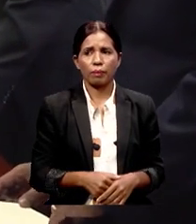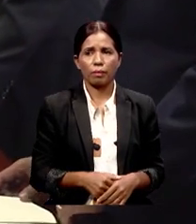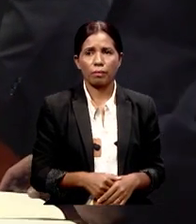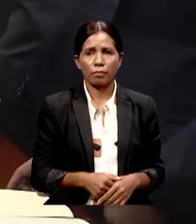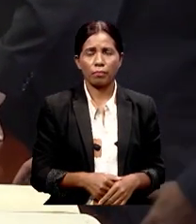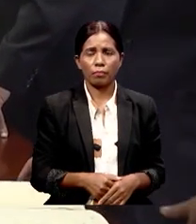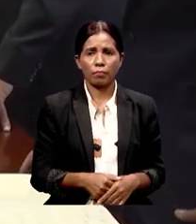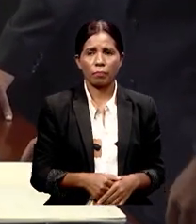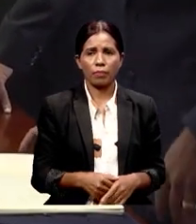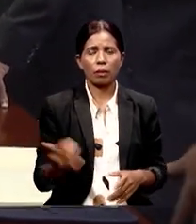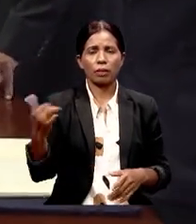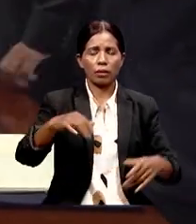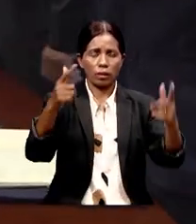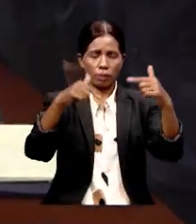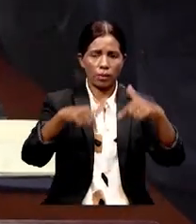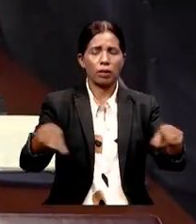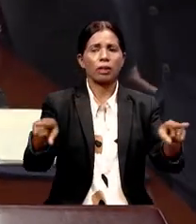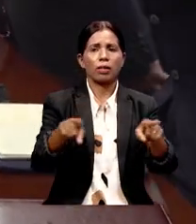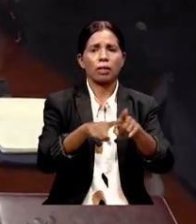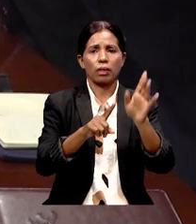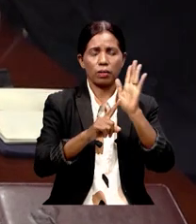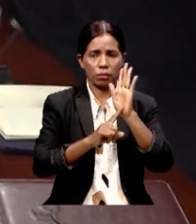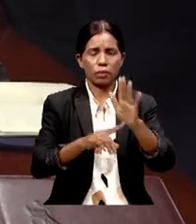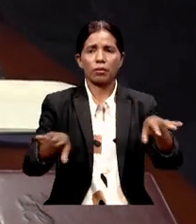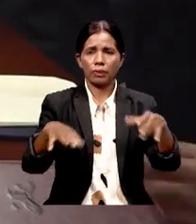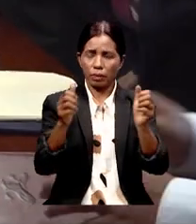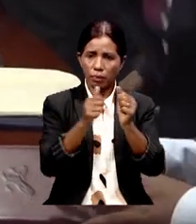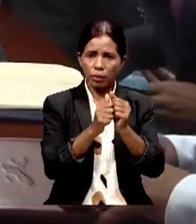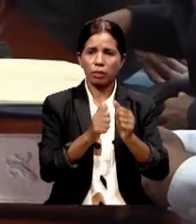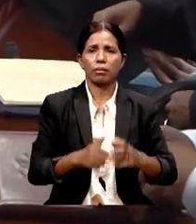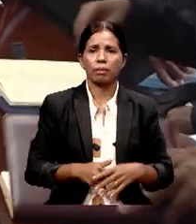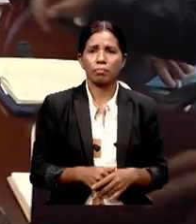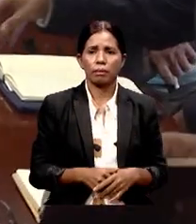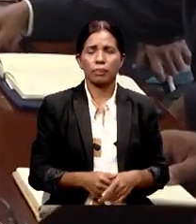mas nessa minha vida, mas